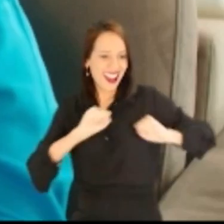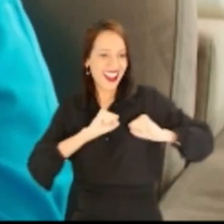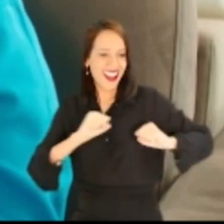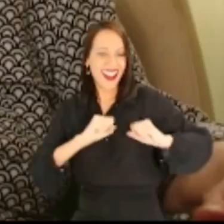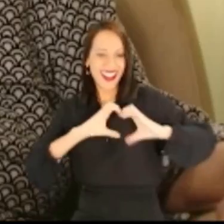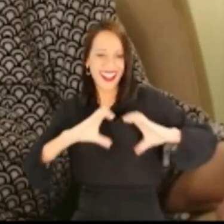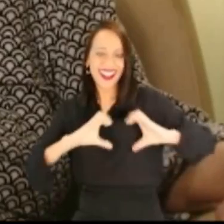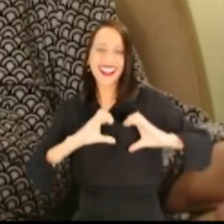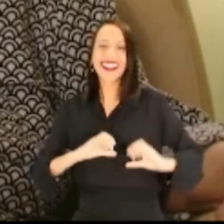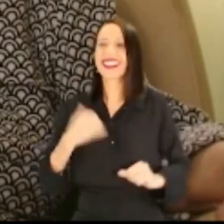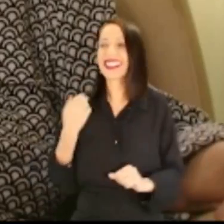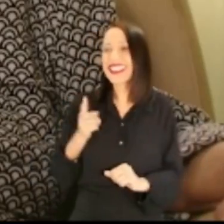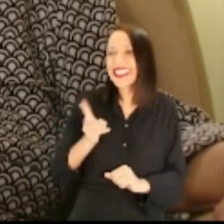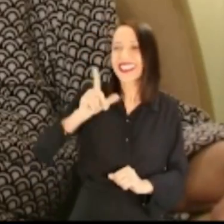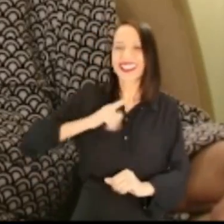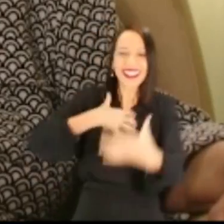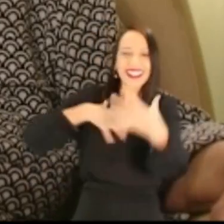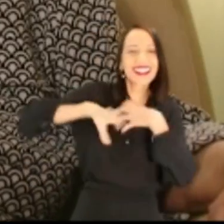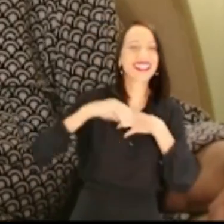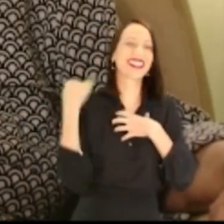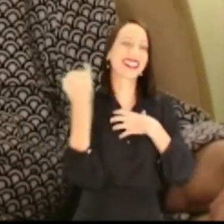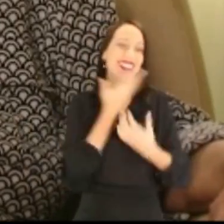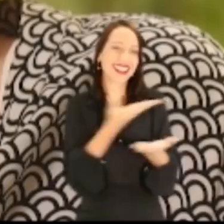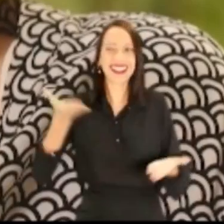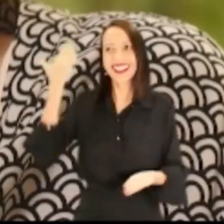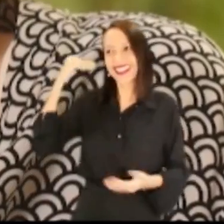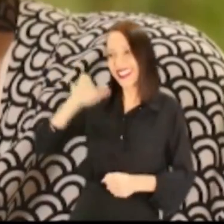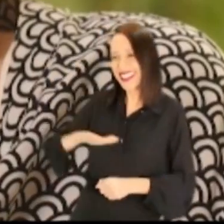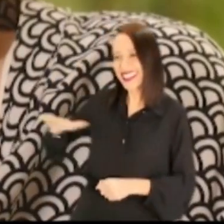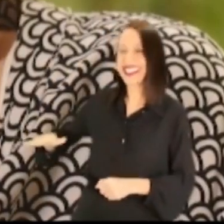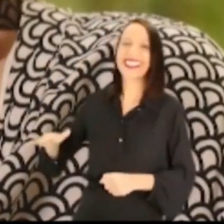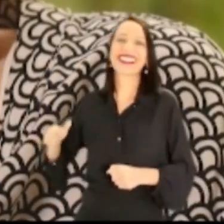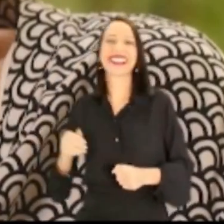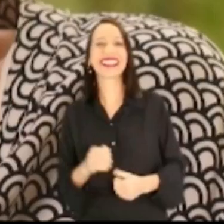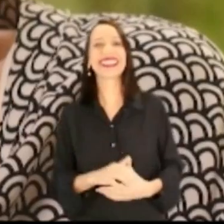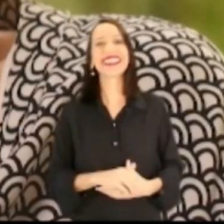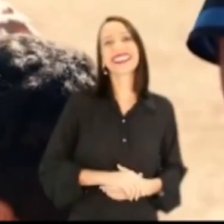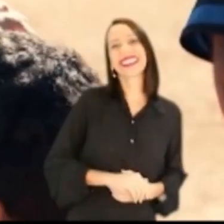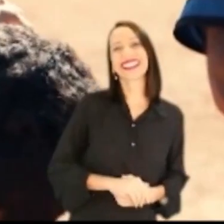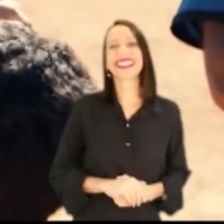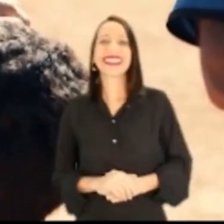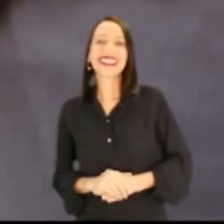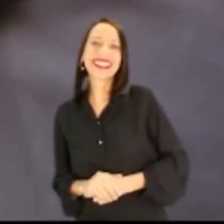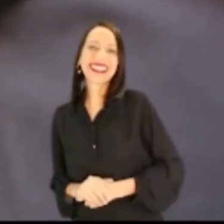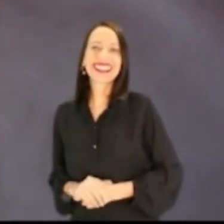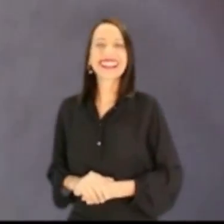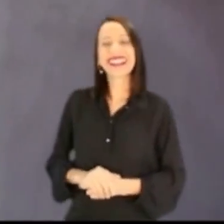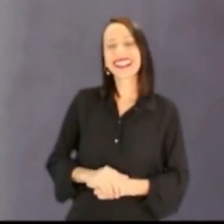coração disparou. Não é puxar saco, não, mas ele é muito bom. Ele ajuda muita gente.